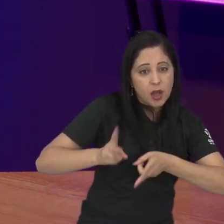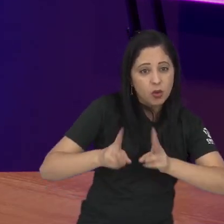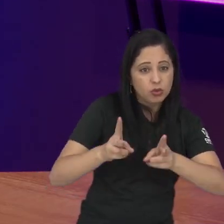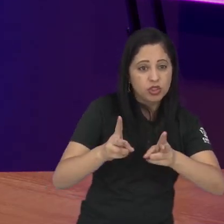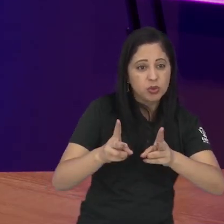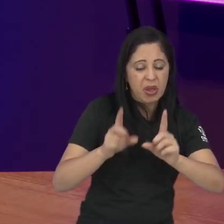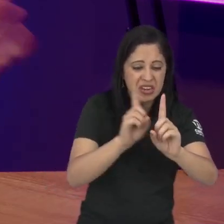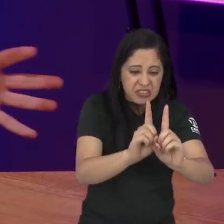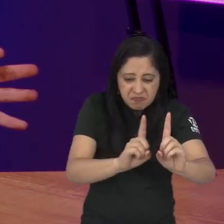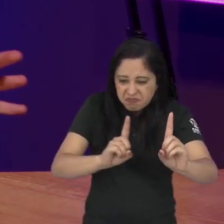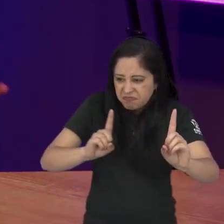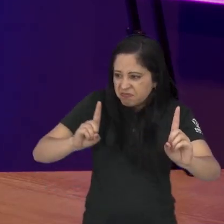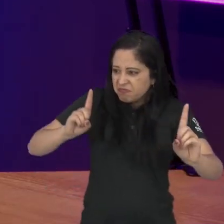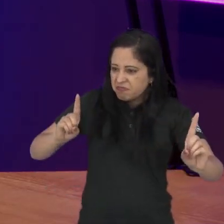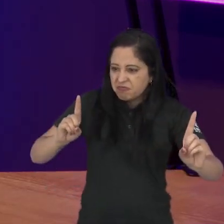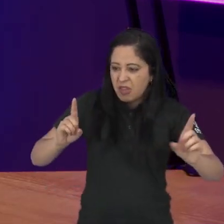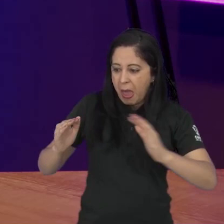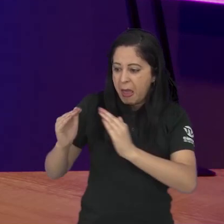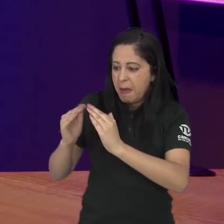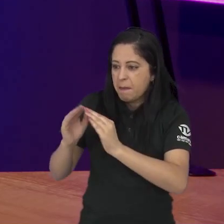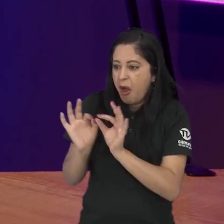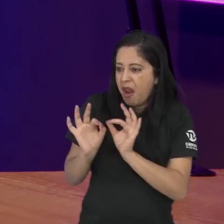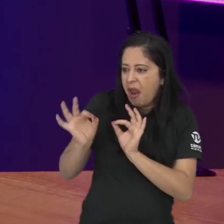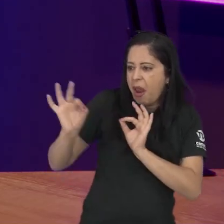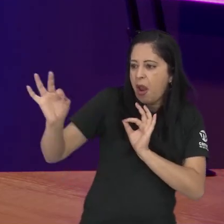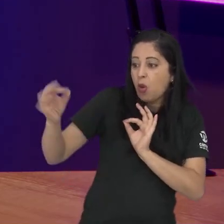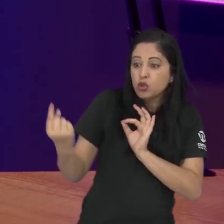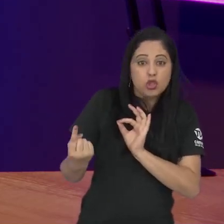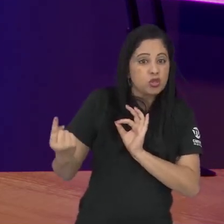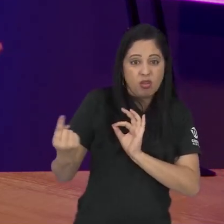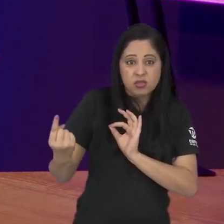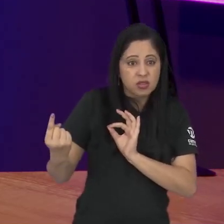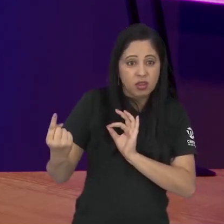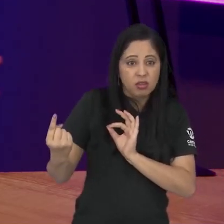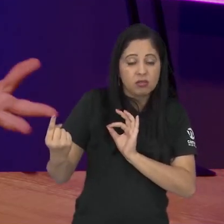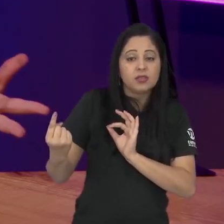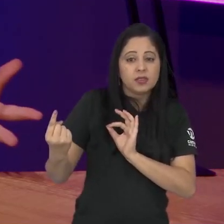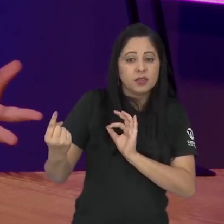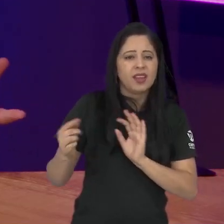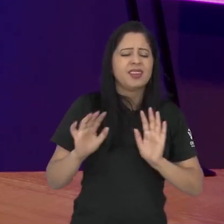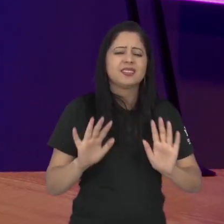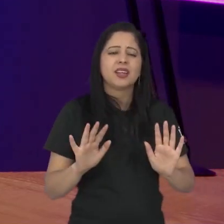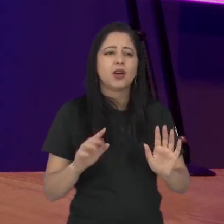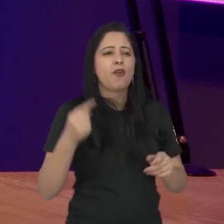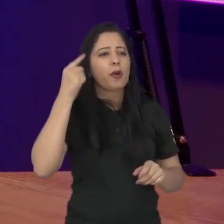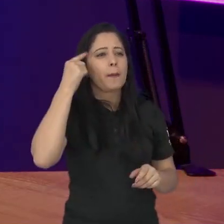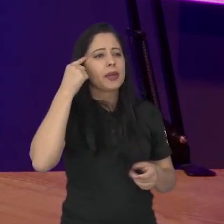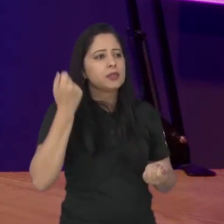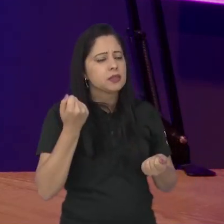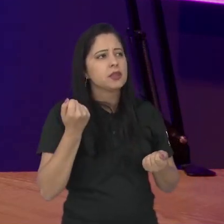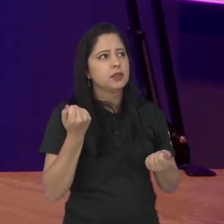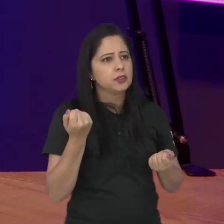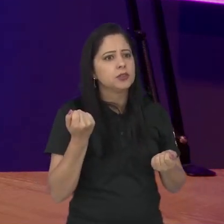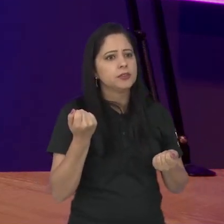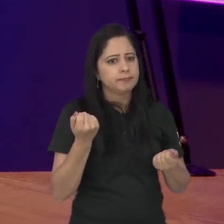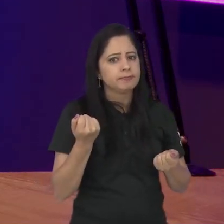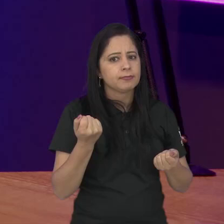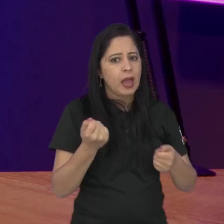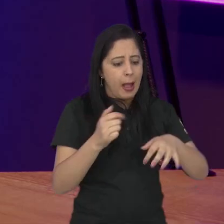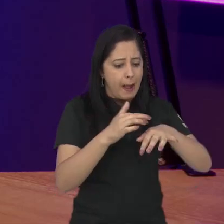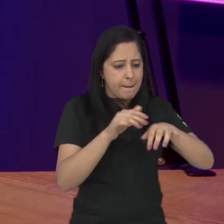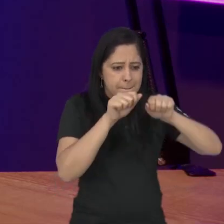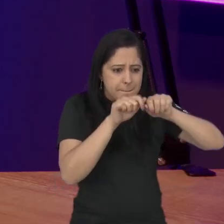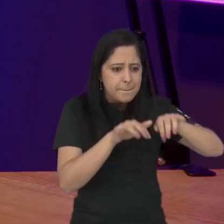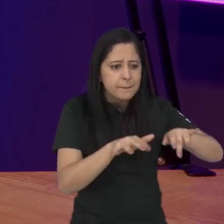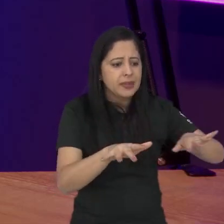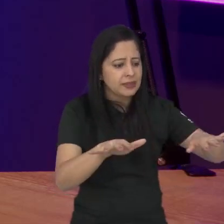tiveram que sair dos centros e buscar, assim, de verdade a natureza. Então é louco como as pandemias também trazem isso,